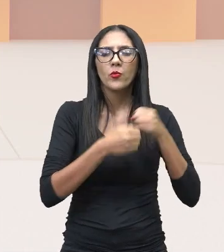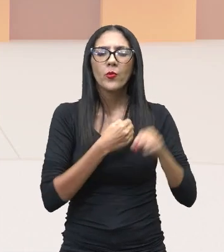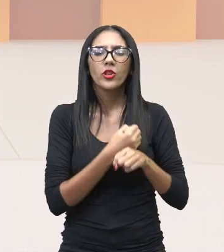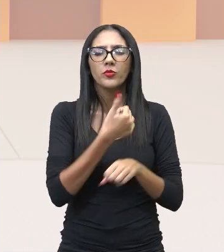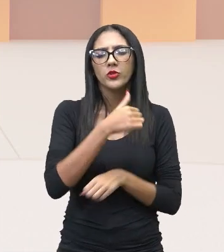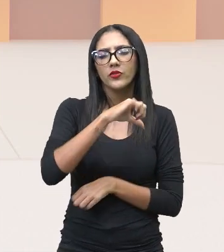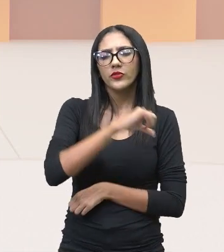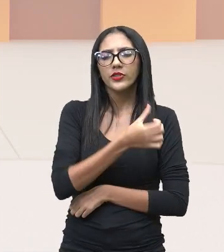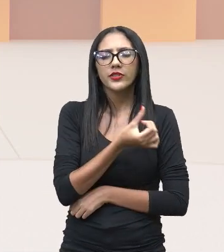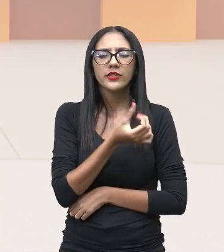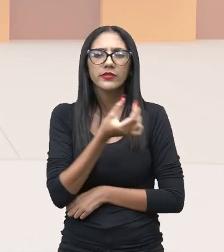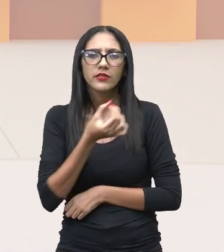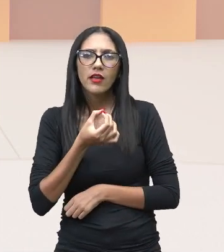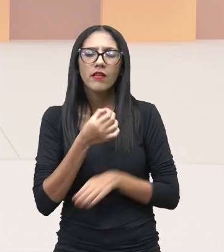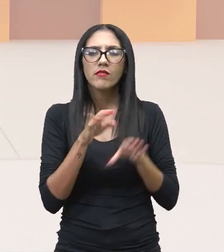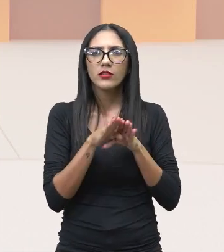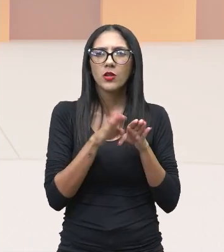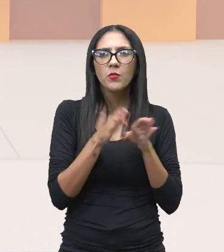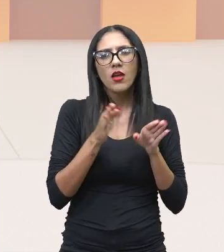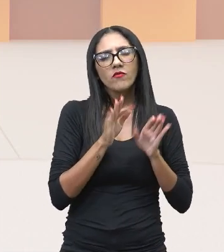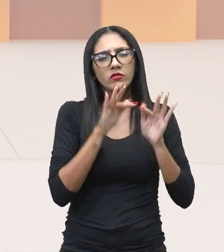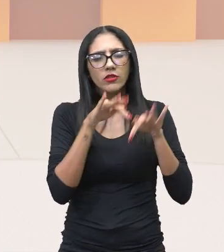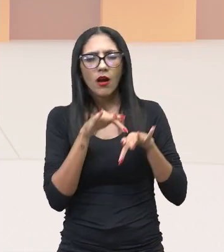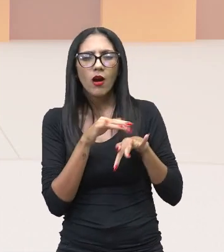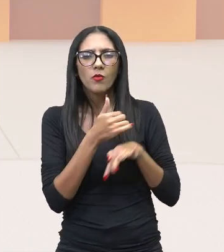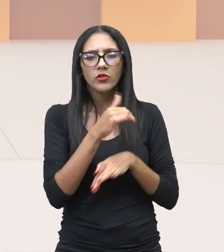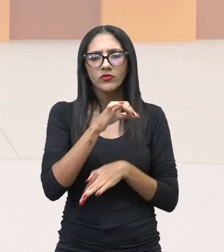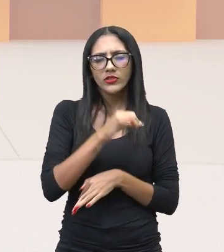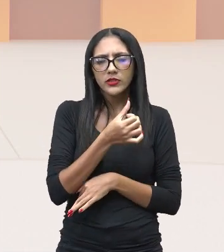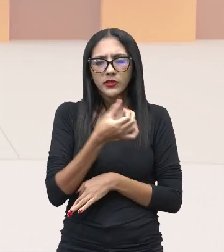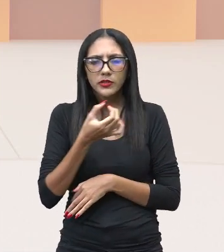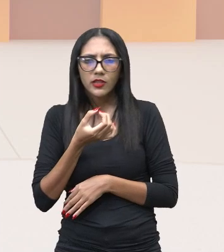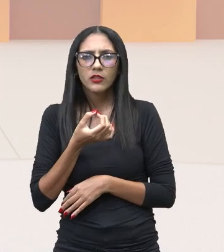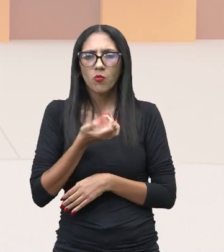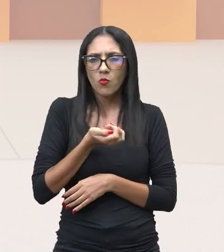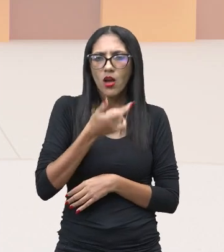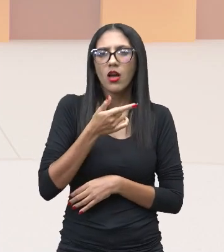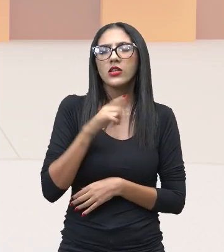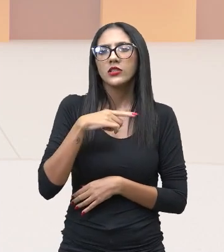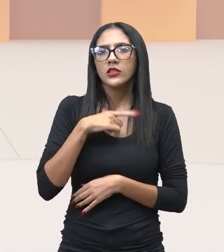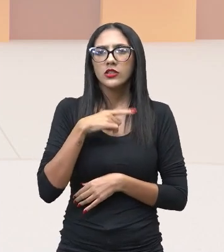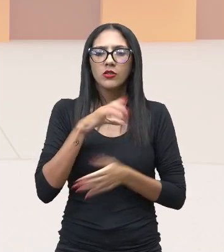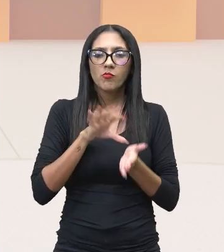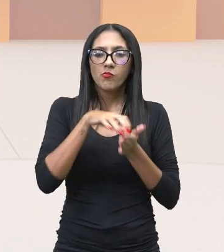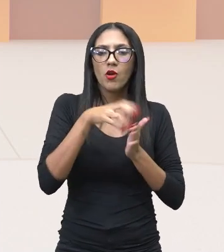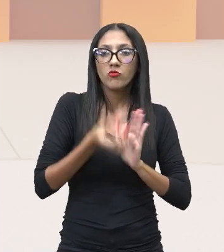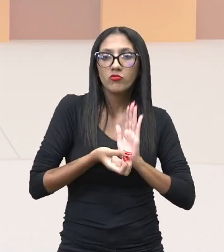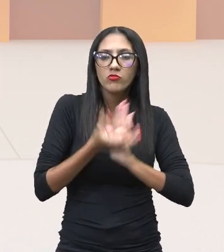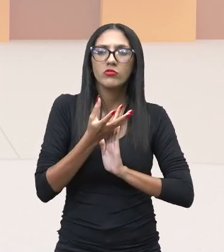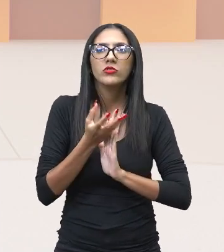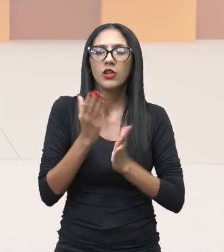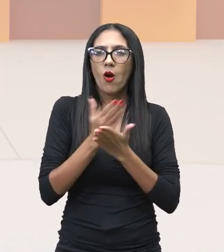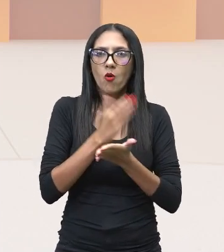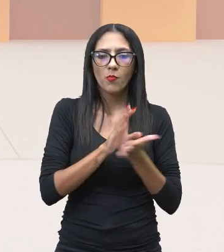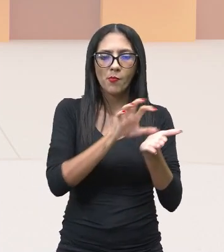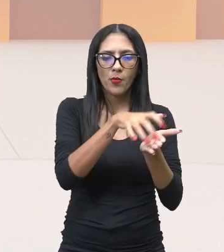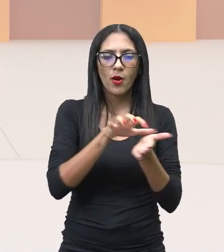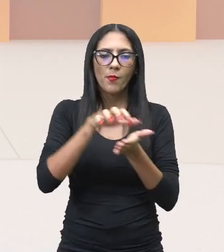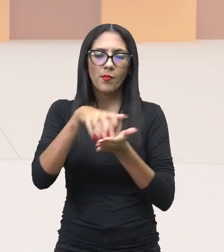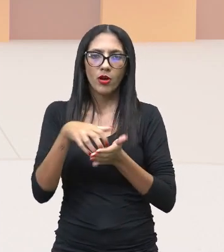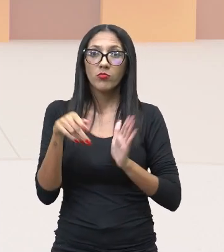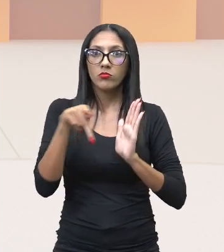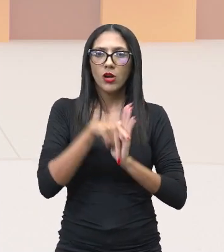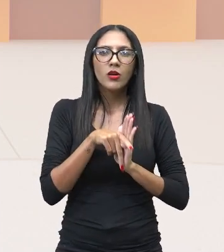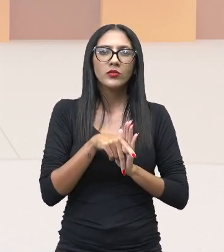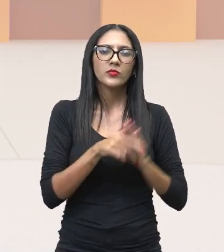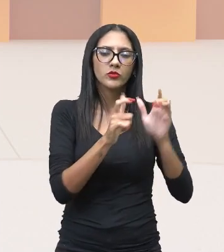né? Final da década de 60, quando o Brasil cria alguns órgãos, algumas superintendências regionais,